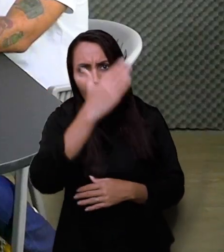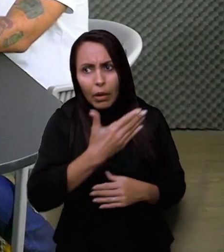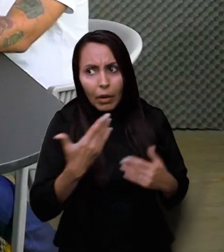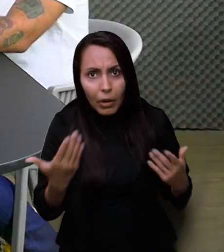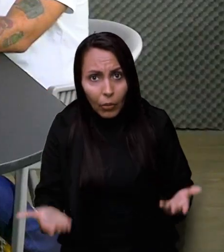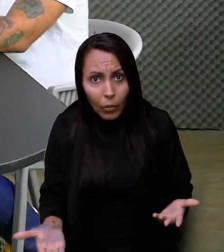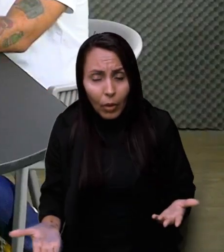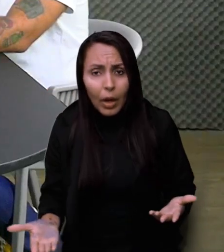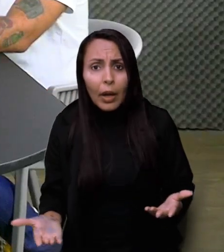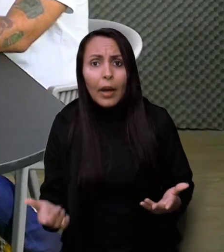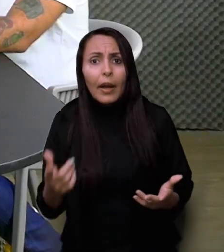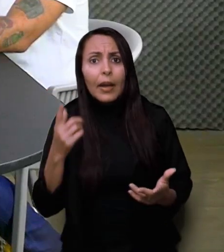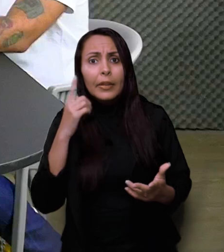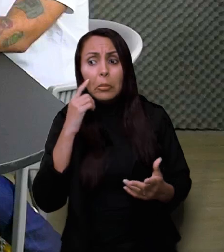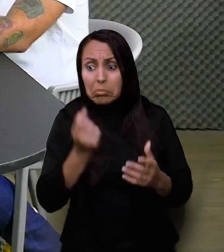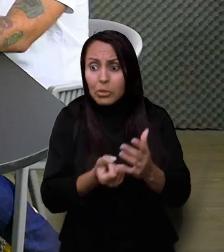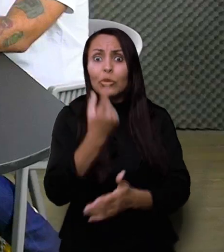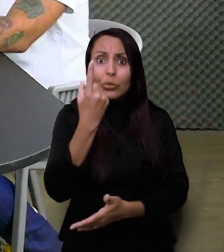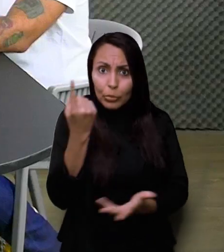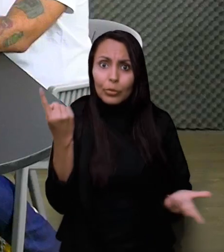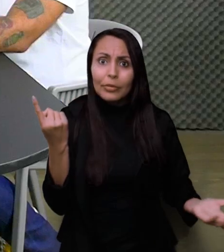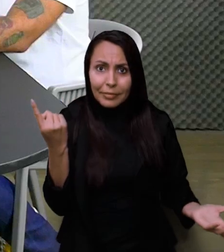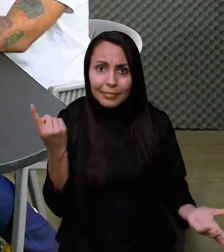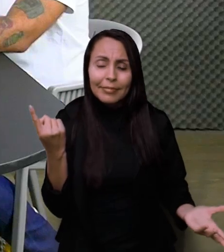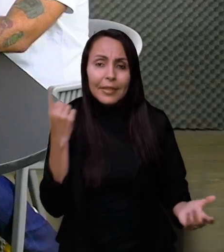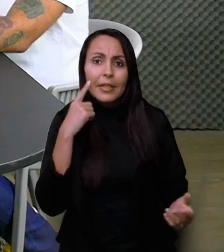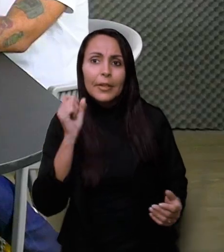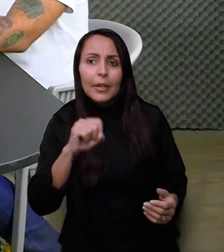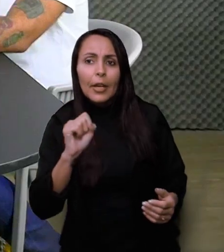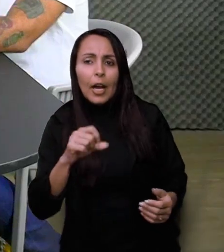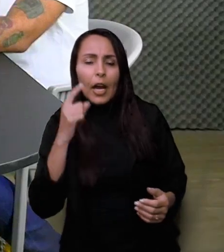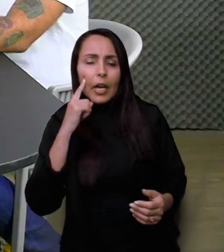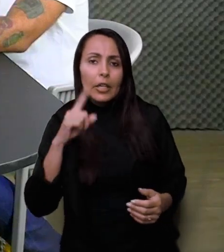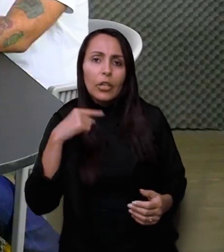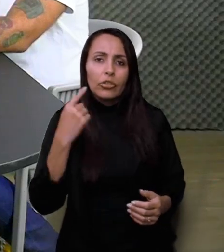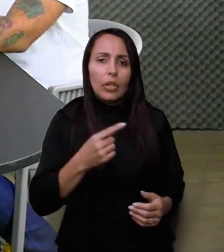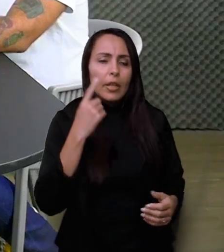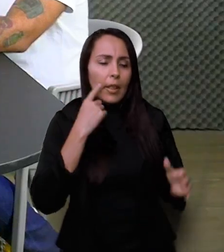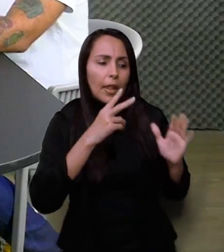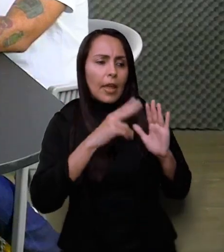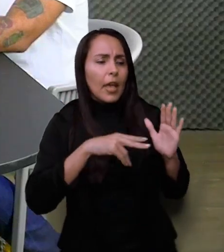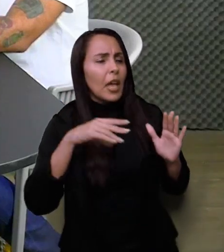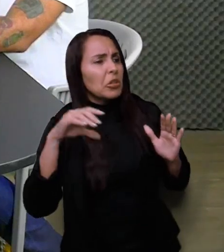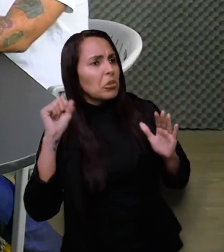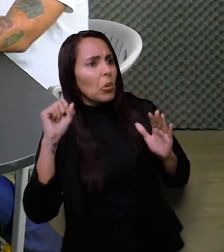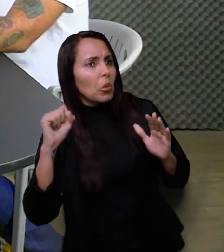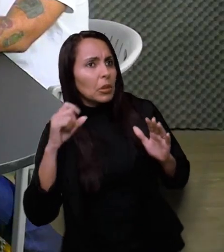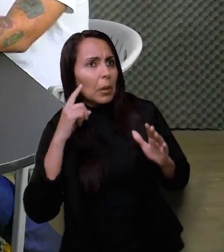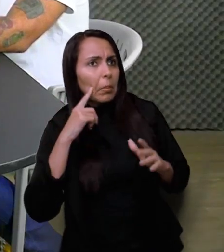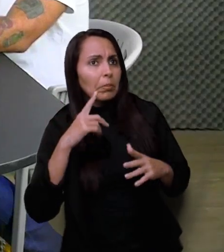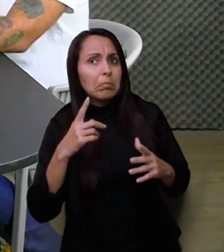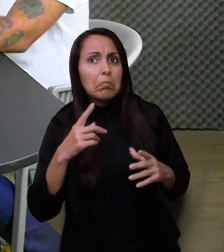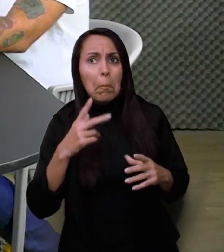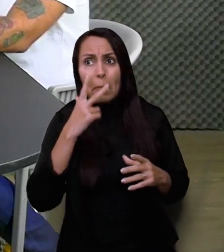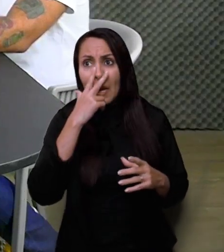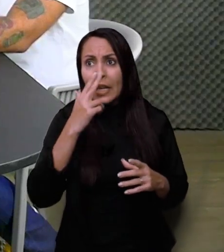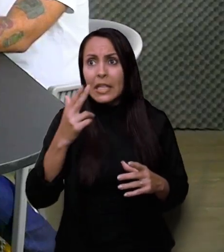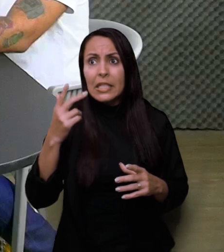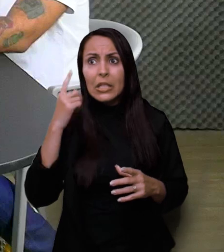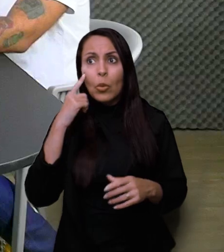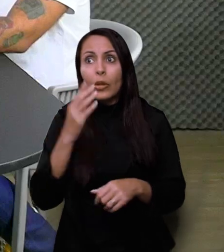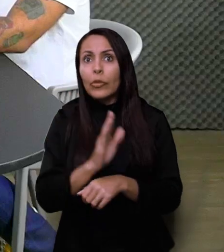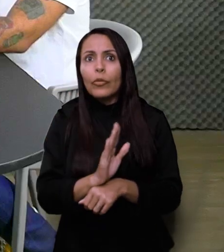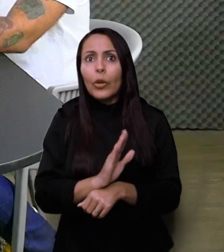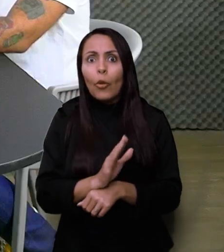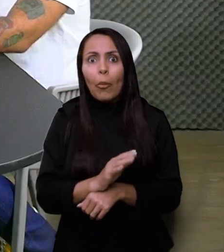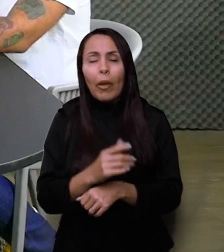São coisas assim muito Cara. absurdas, que Olha aí. a gente lê e escuta, parece coisa que não existe, né? De filme. Mas